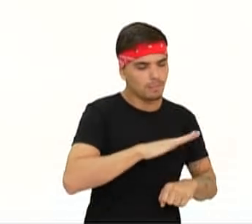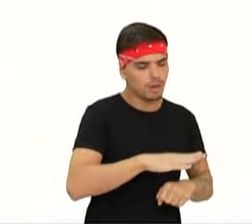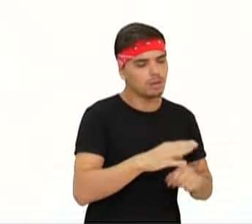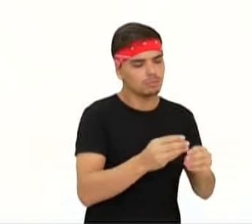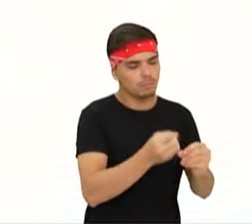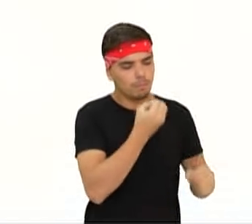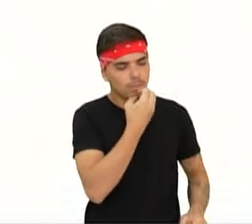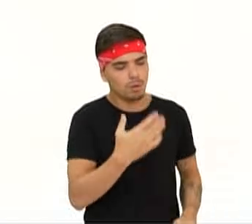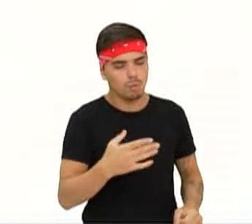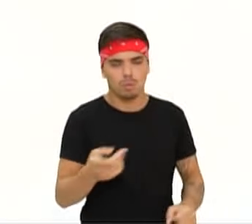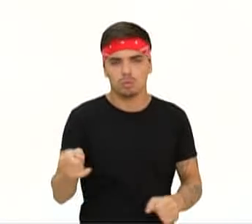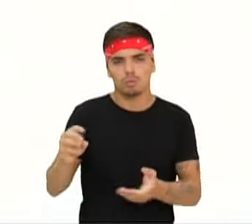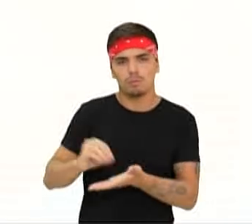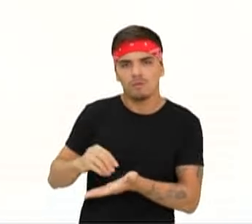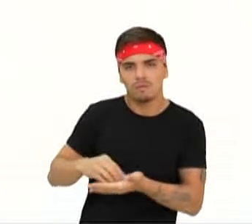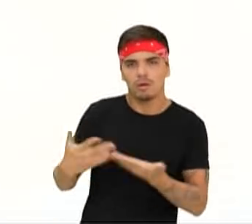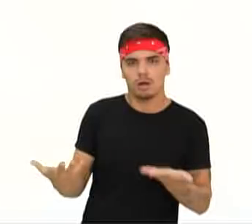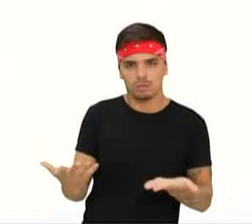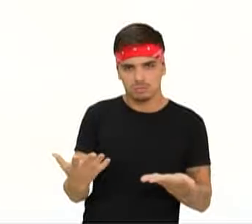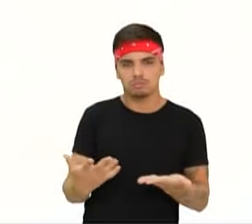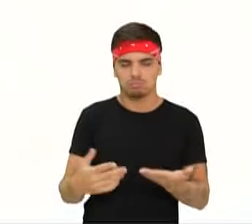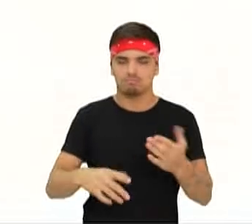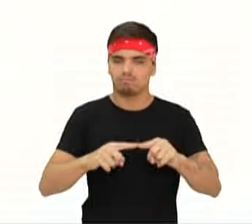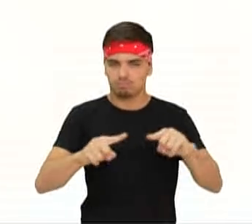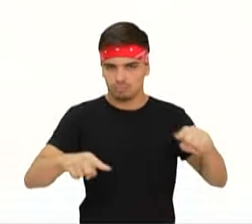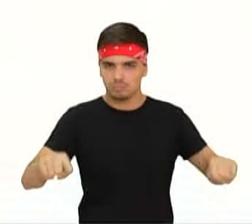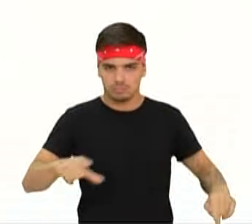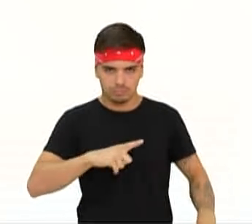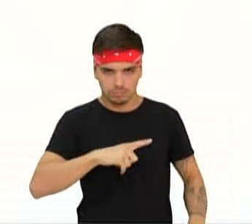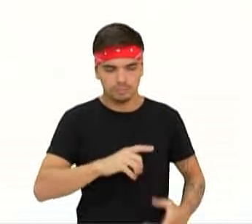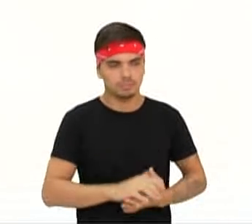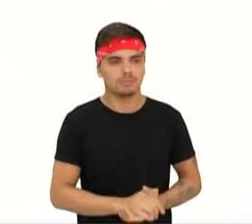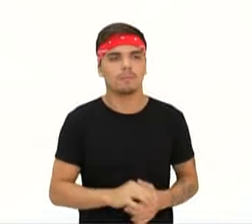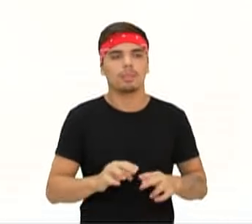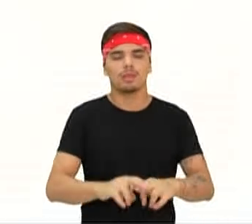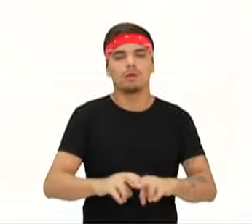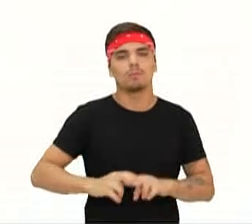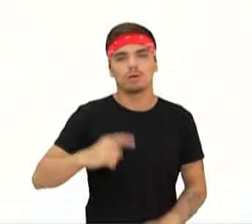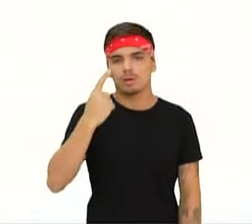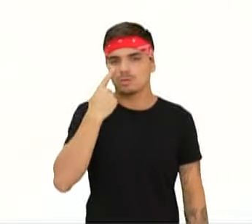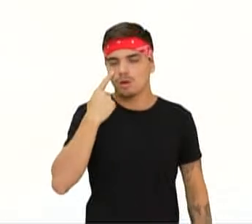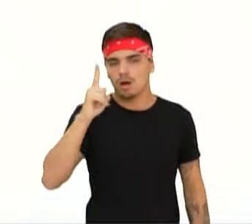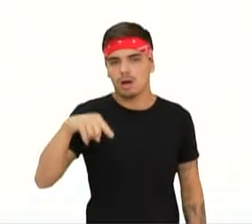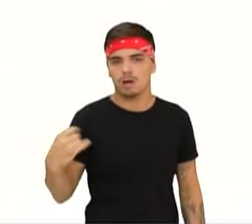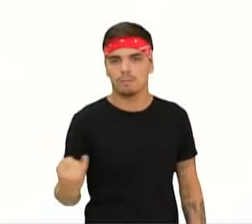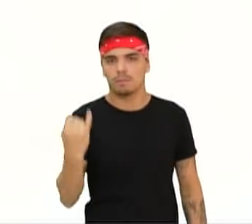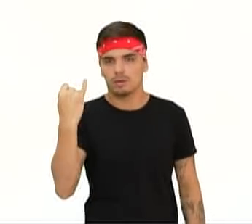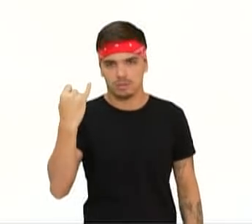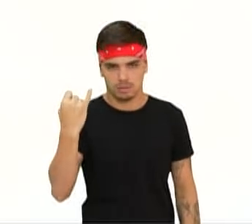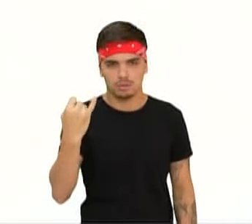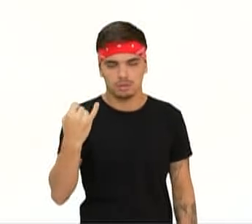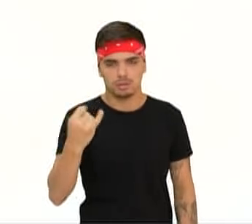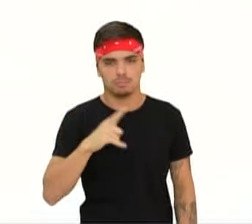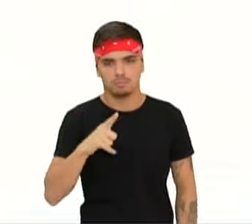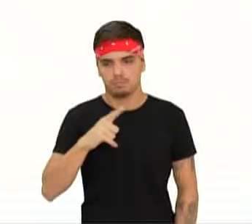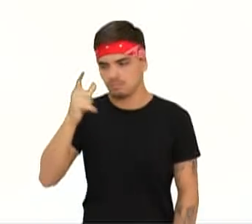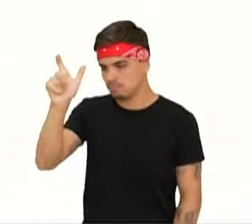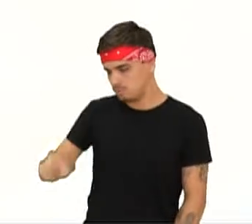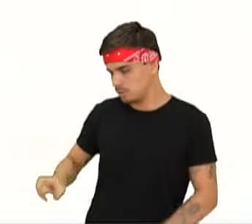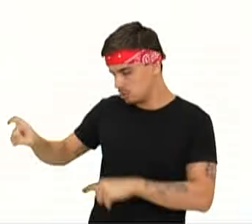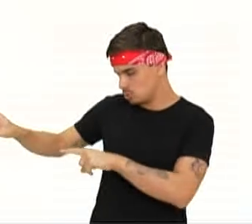um solo menos fértil, né? Pode variar isso aí. Por isso, é muito importante o